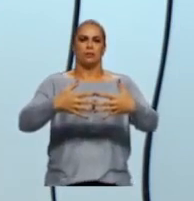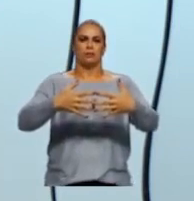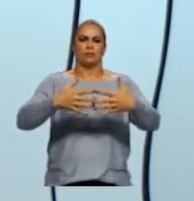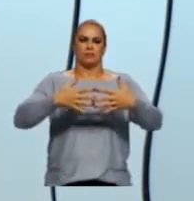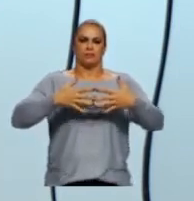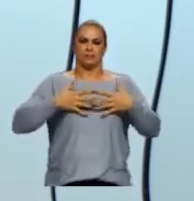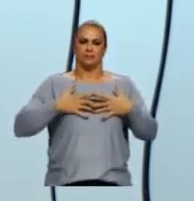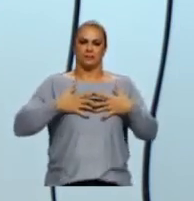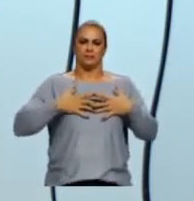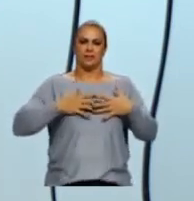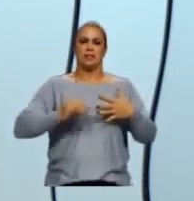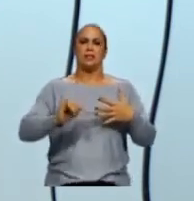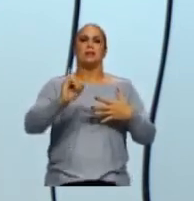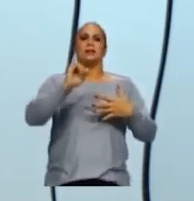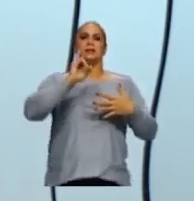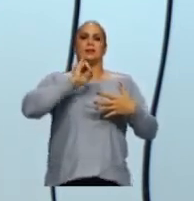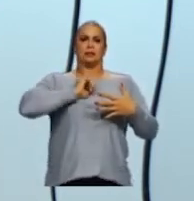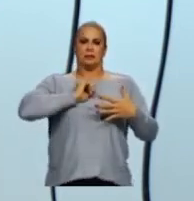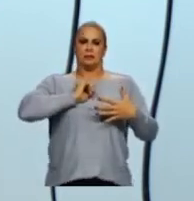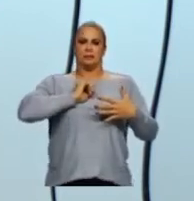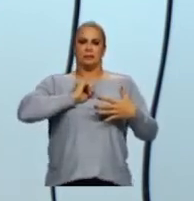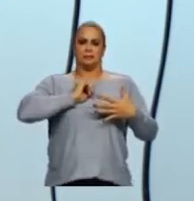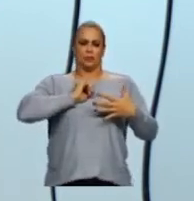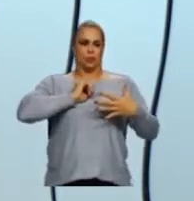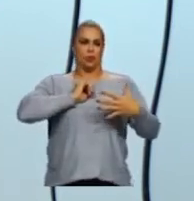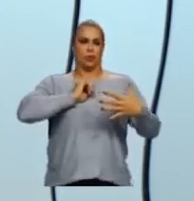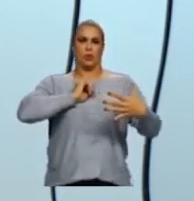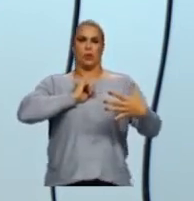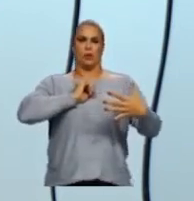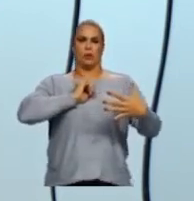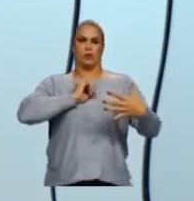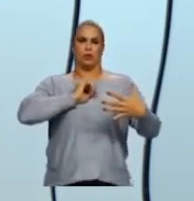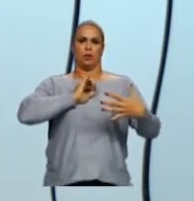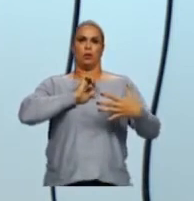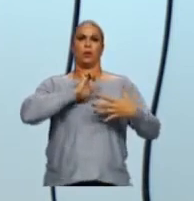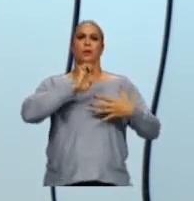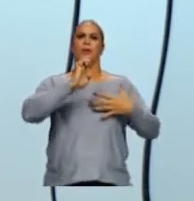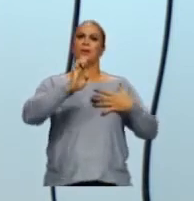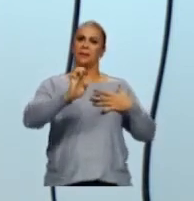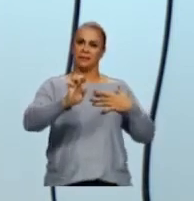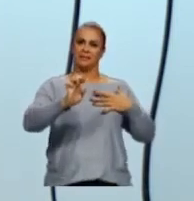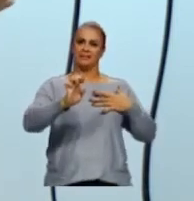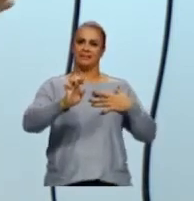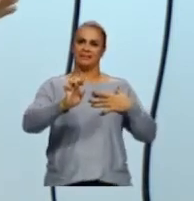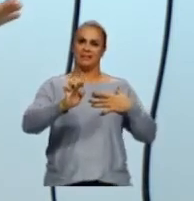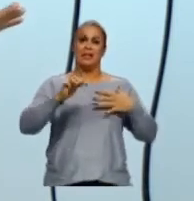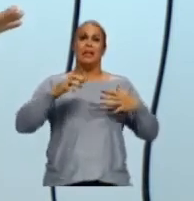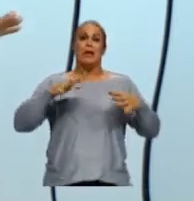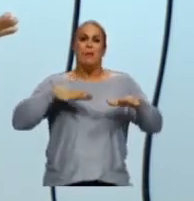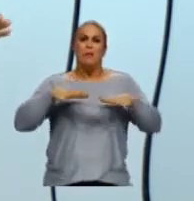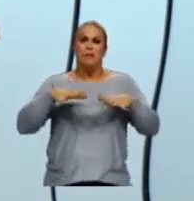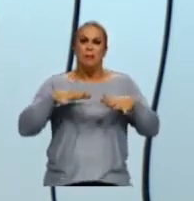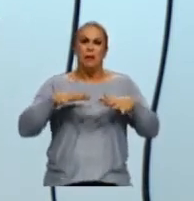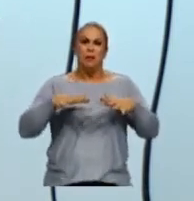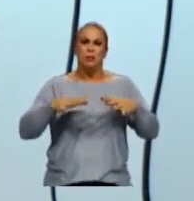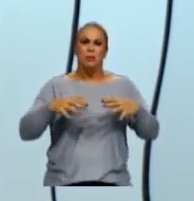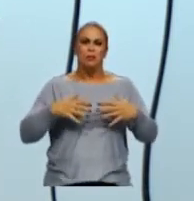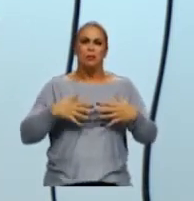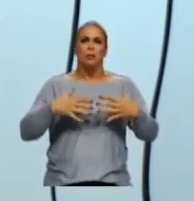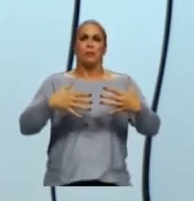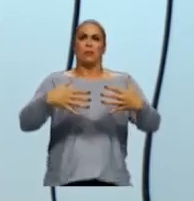está expirando, são movimentos involuntários, que não depende da sua vontade para acontecer, e